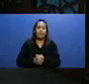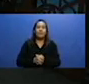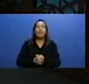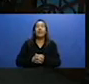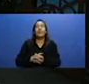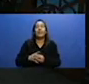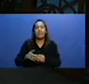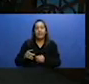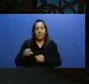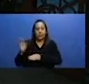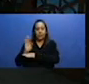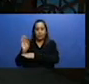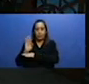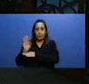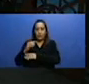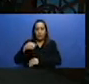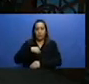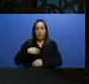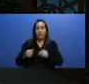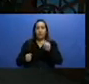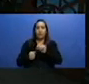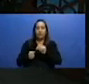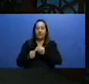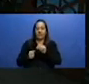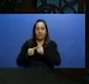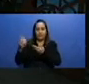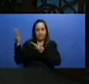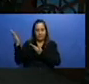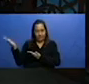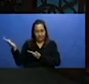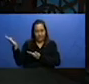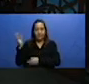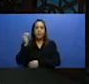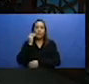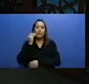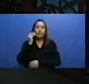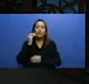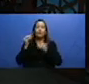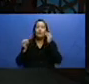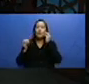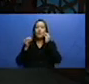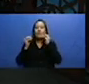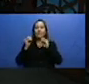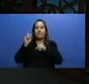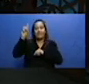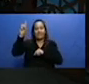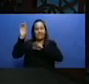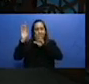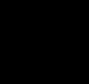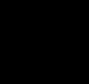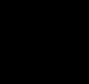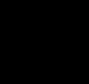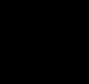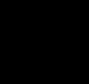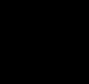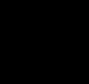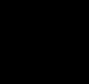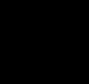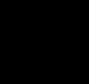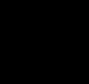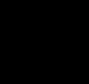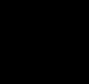Fiquem com os vídeos do Eu Fiz. Um beijo, fiquem com Deus e até a próxima aula.